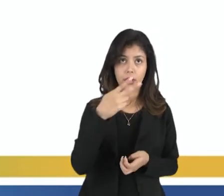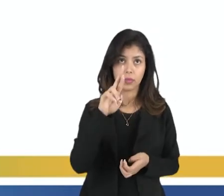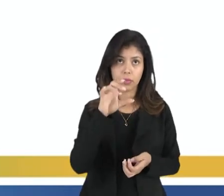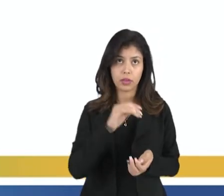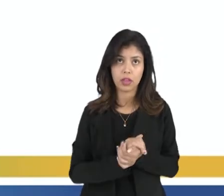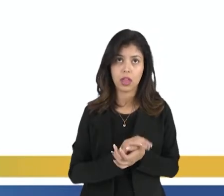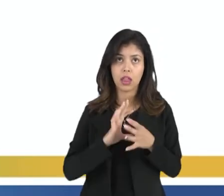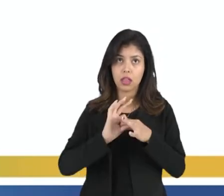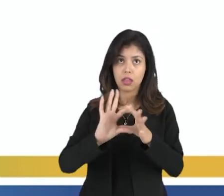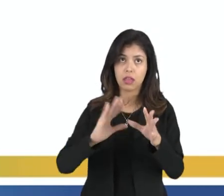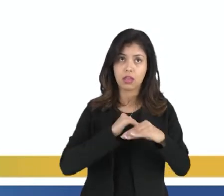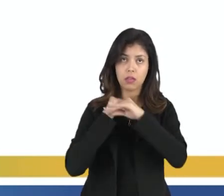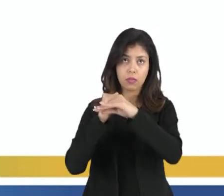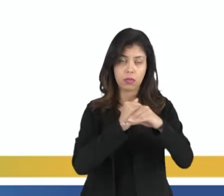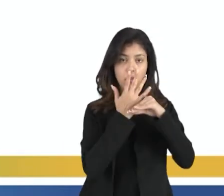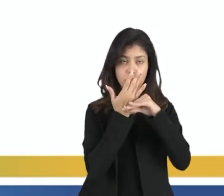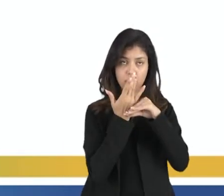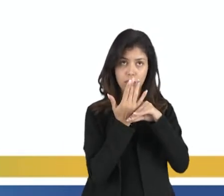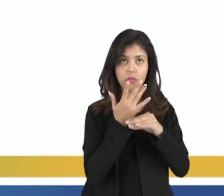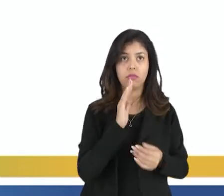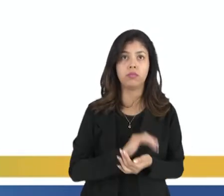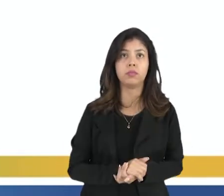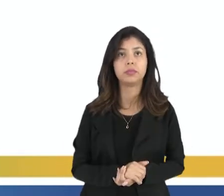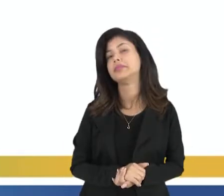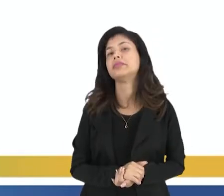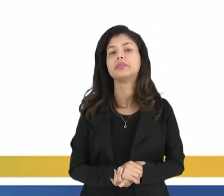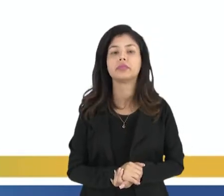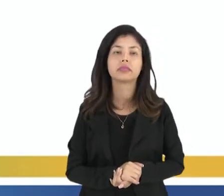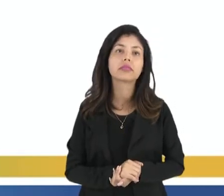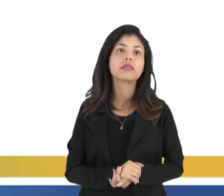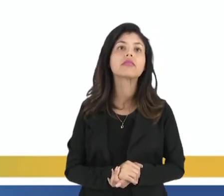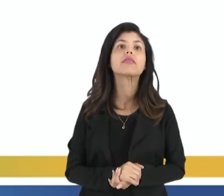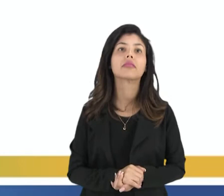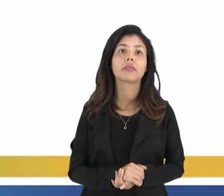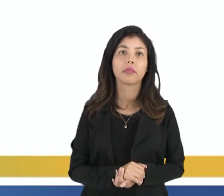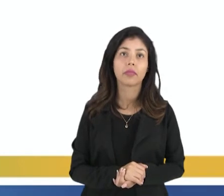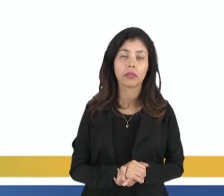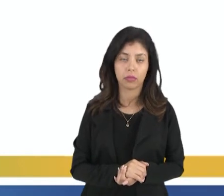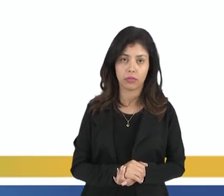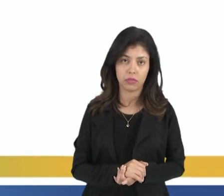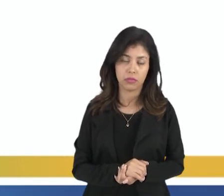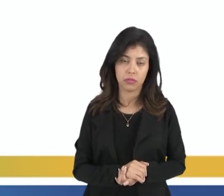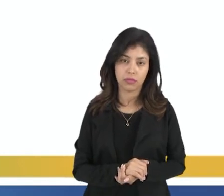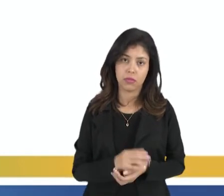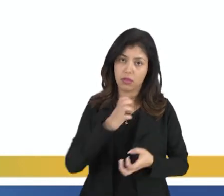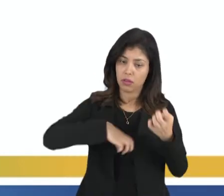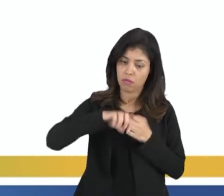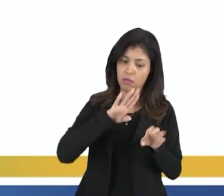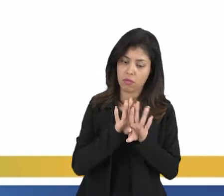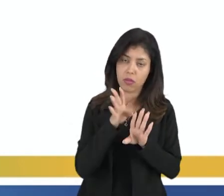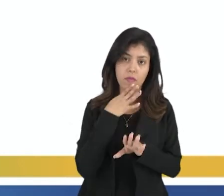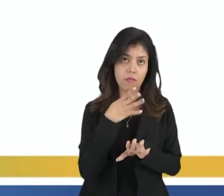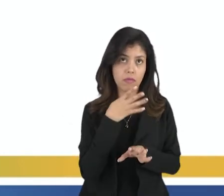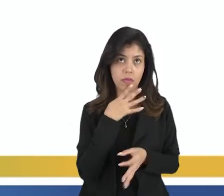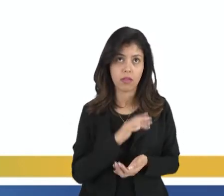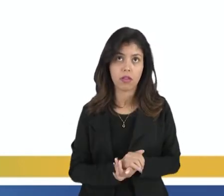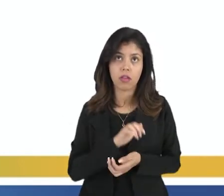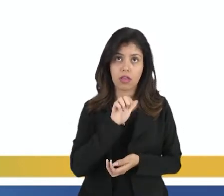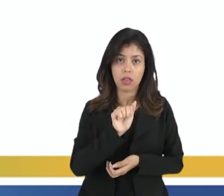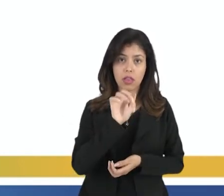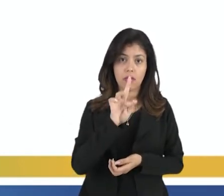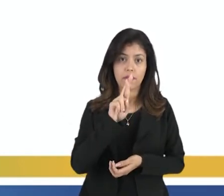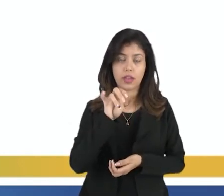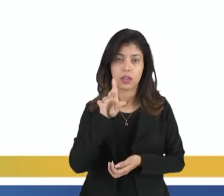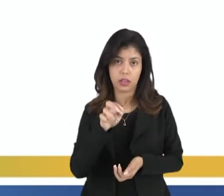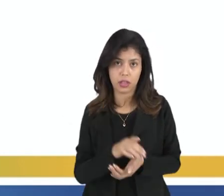a igualdade de cor, né, porque a gente está falando da Bahia, então essa revolta também é conhecida como revolta dos